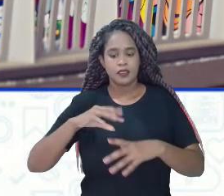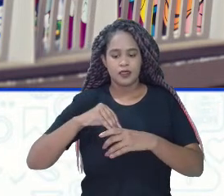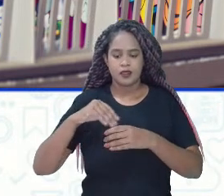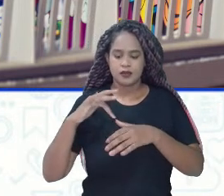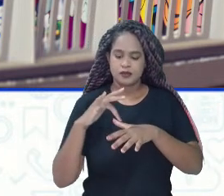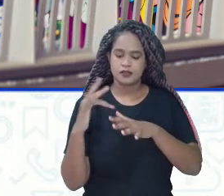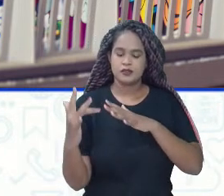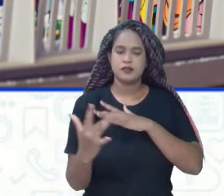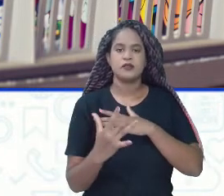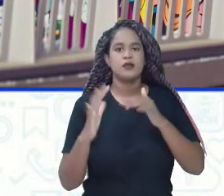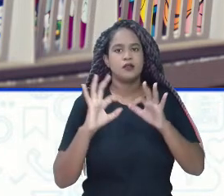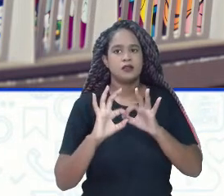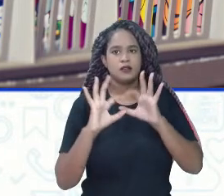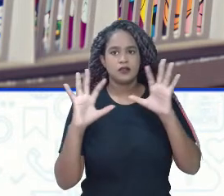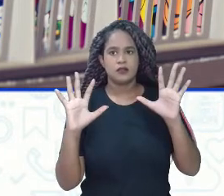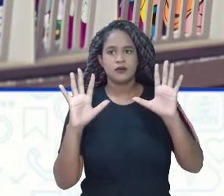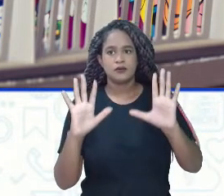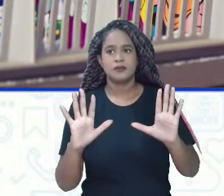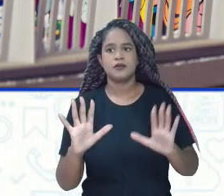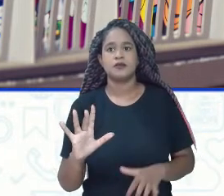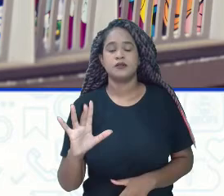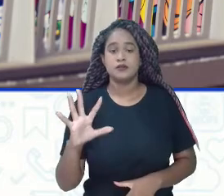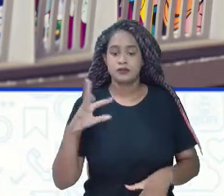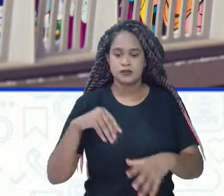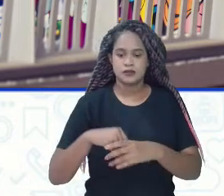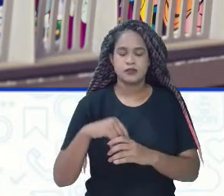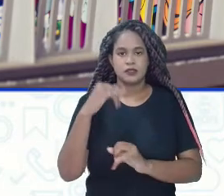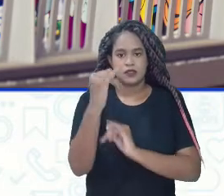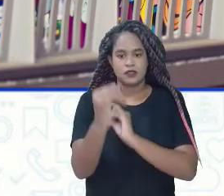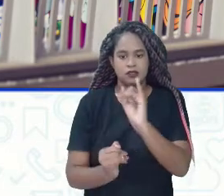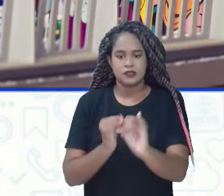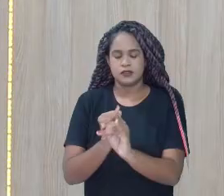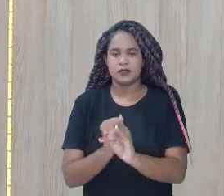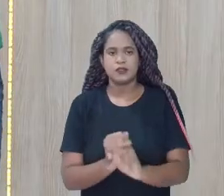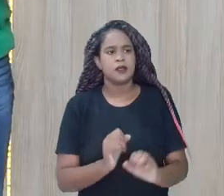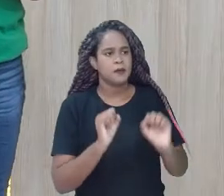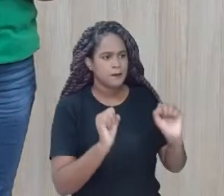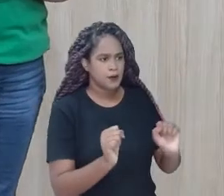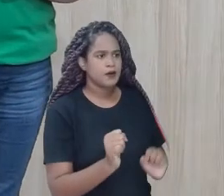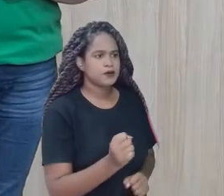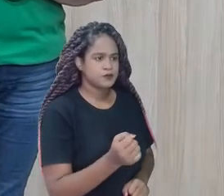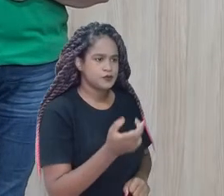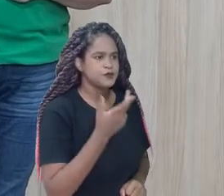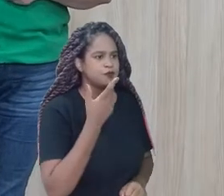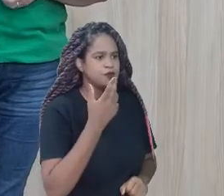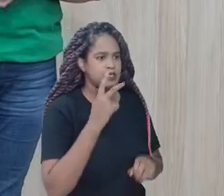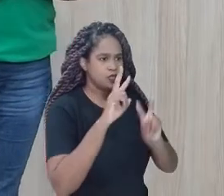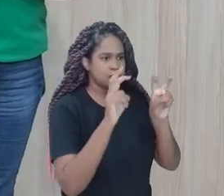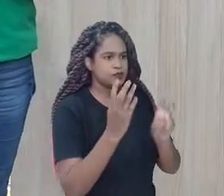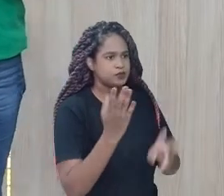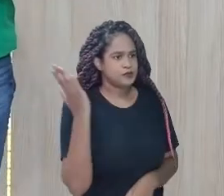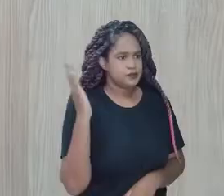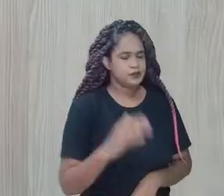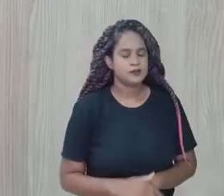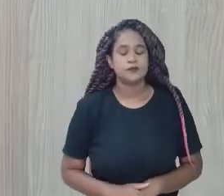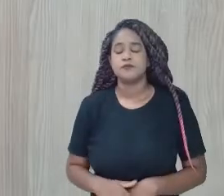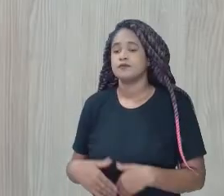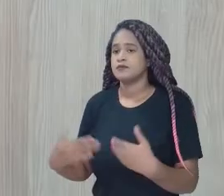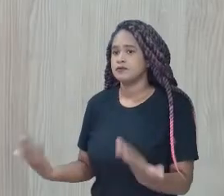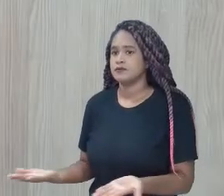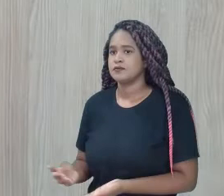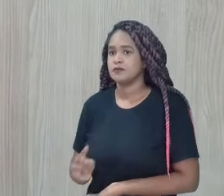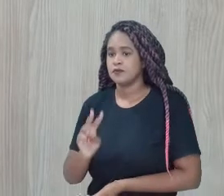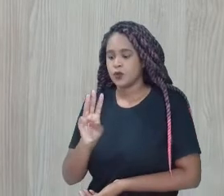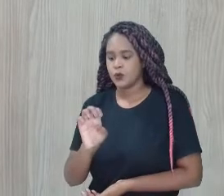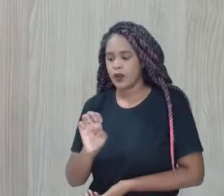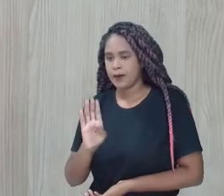sociais que circulam apenas na internet. Comenta aí um pouquinho, professora Viviane, sobre isso, por favor. Então, os webcomics